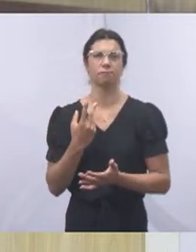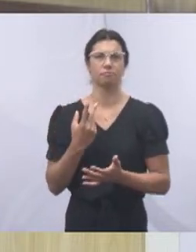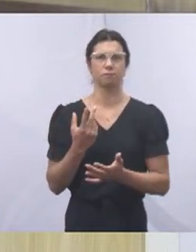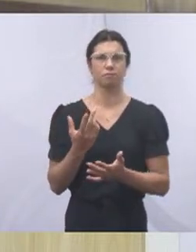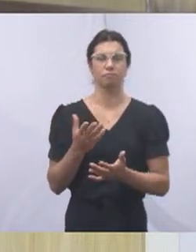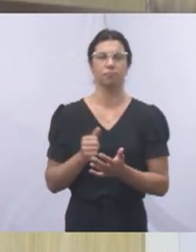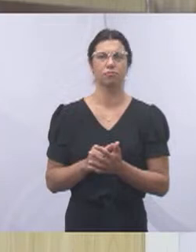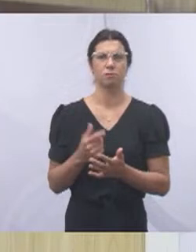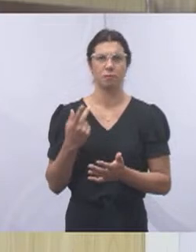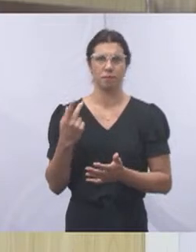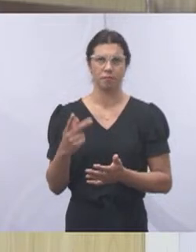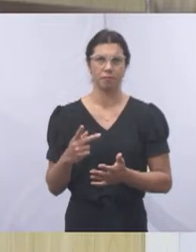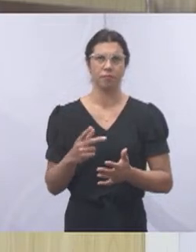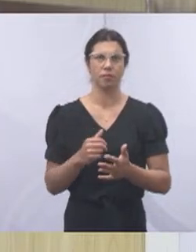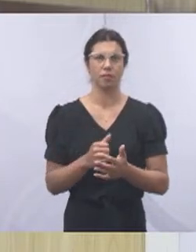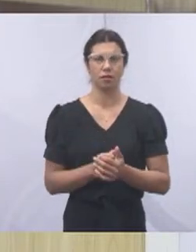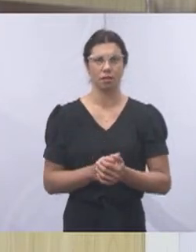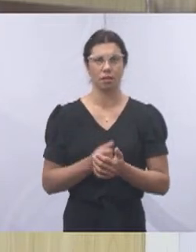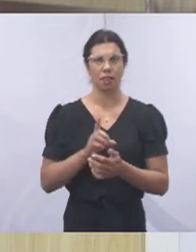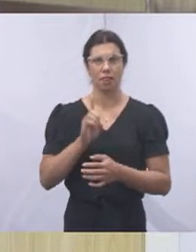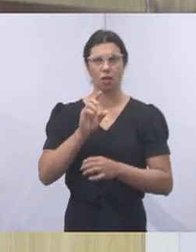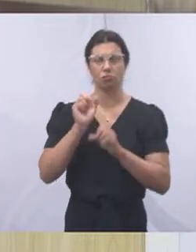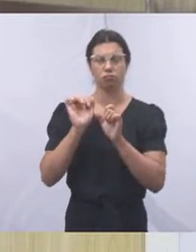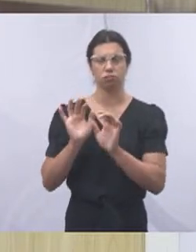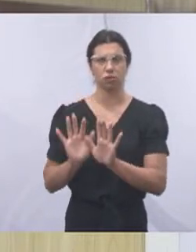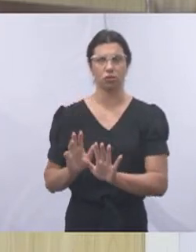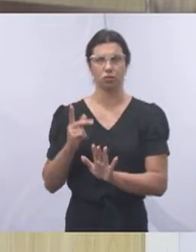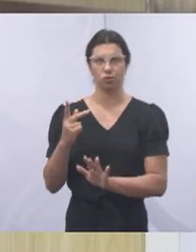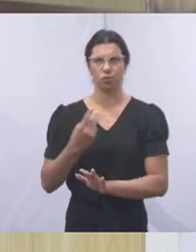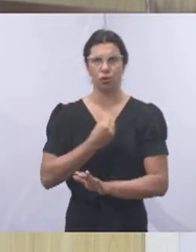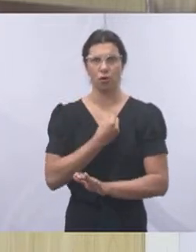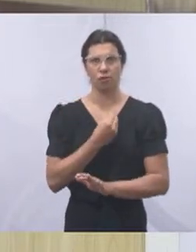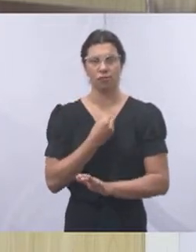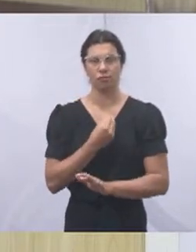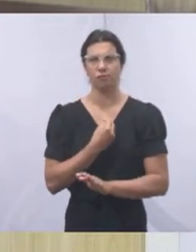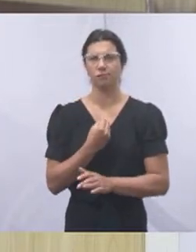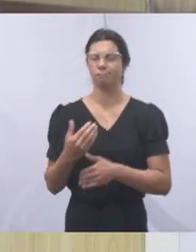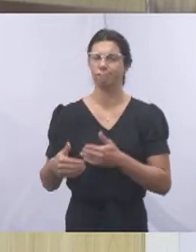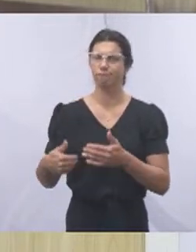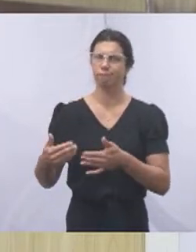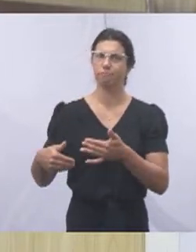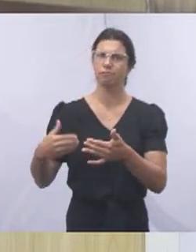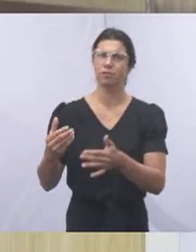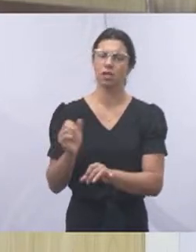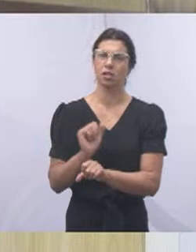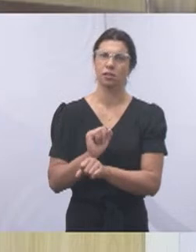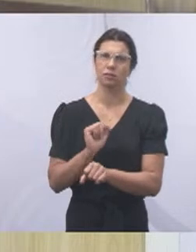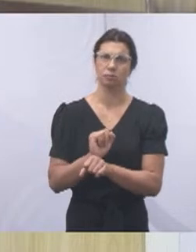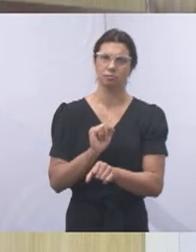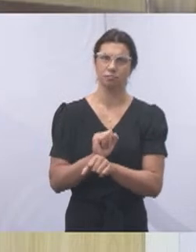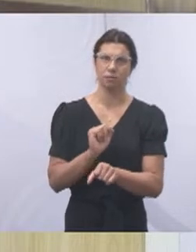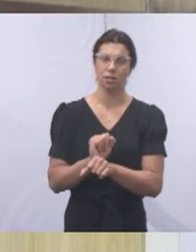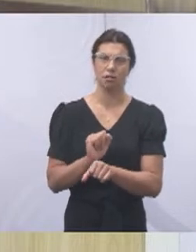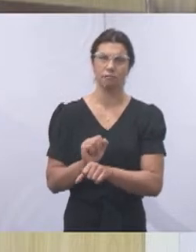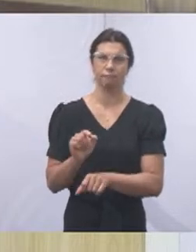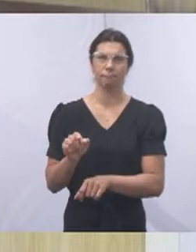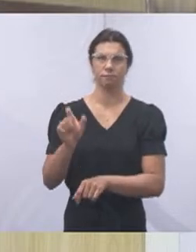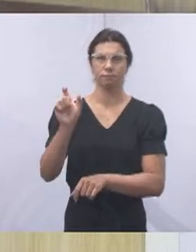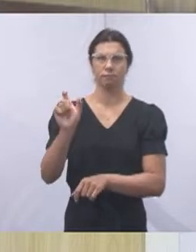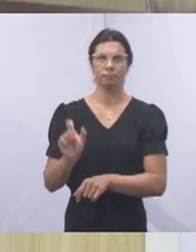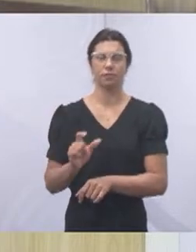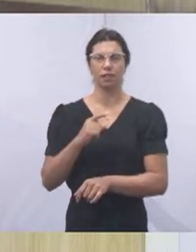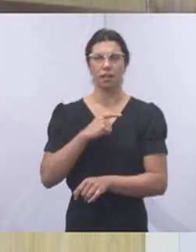parabéns, que Deus continue abençoando a sua vida. Por onde você passar, eu espero que Vossa Senhoria